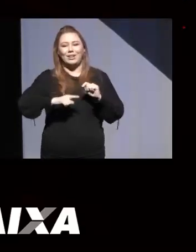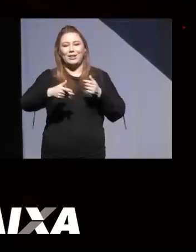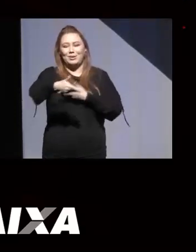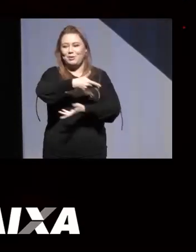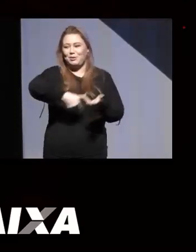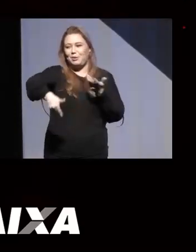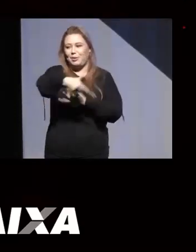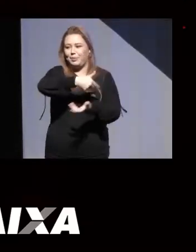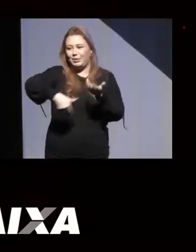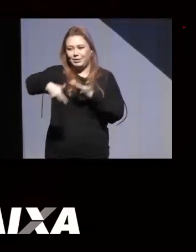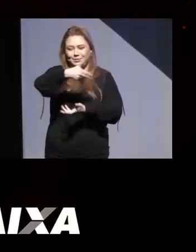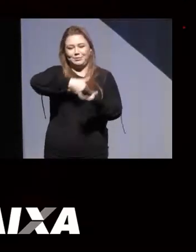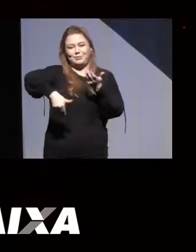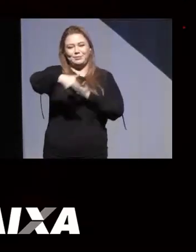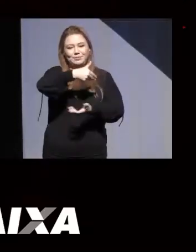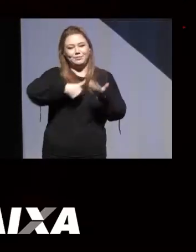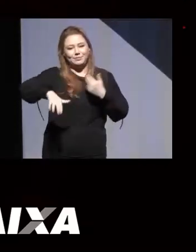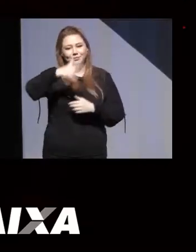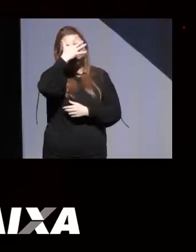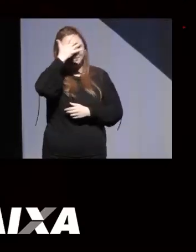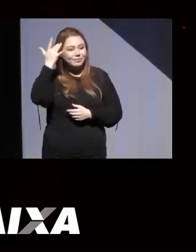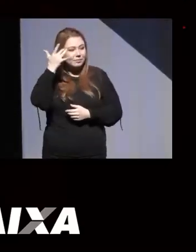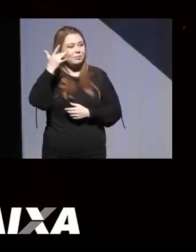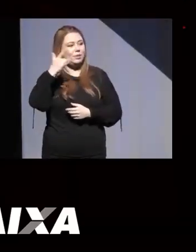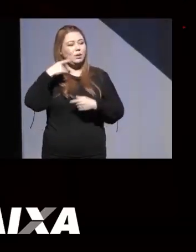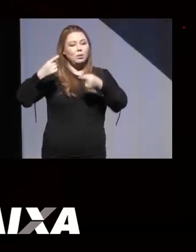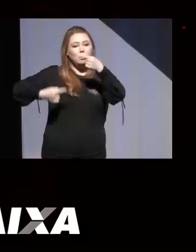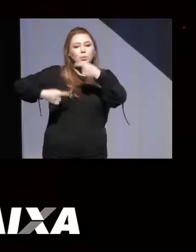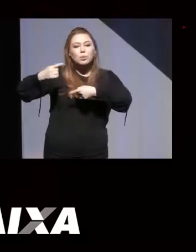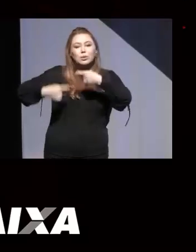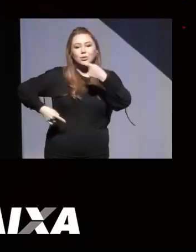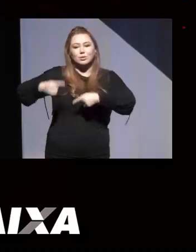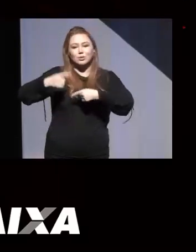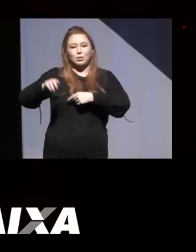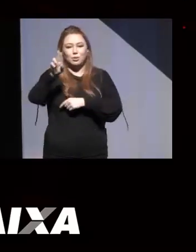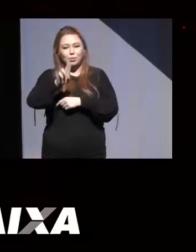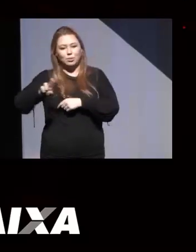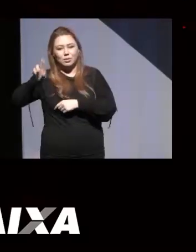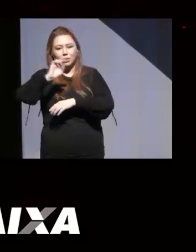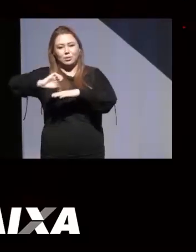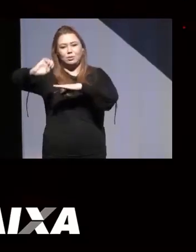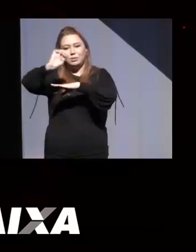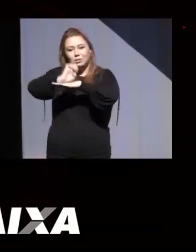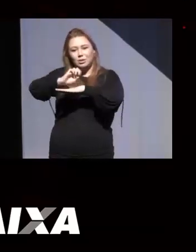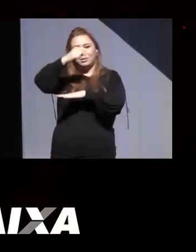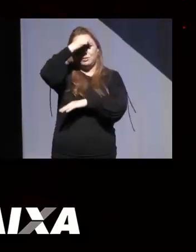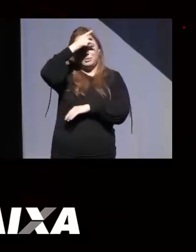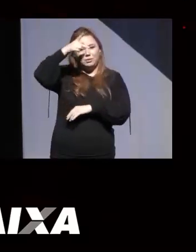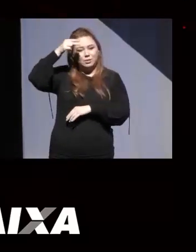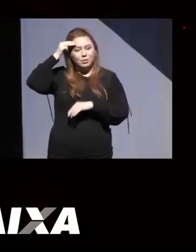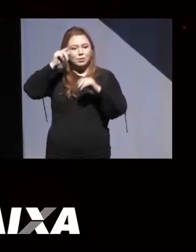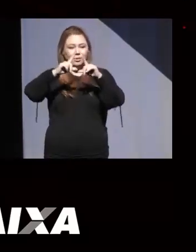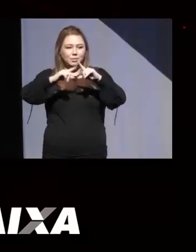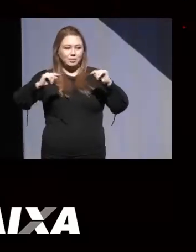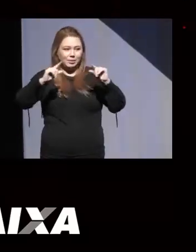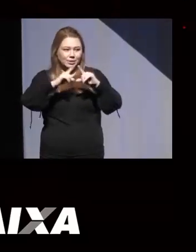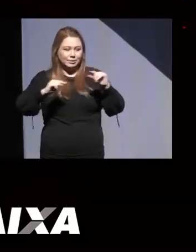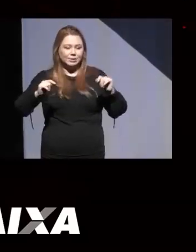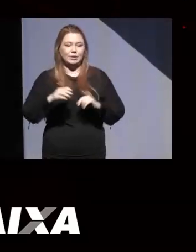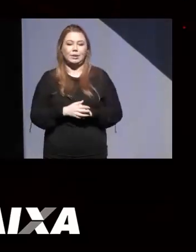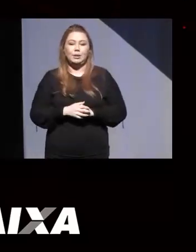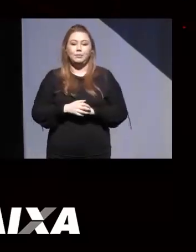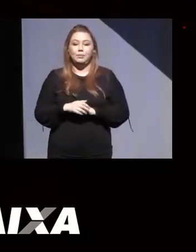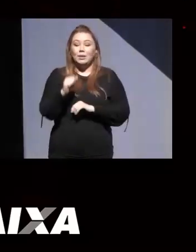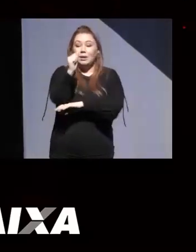cooperação que se estende às pessoas políticas, União, Estados, Municípios e Distrito Federal. E o meio